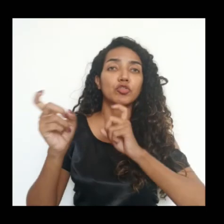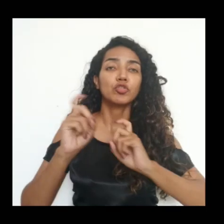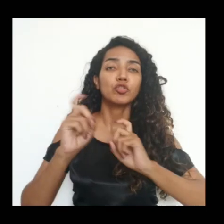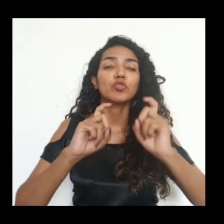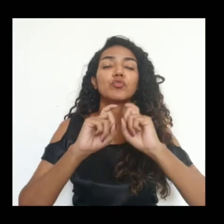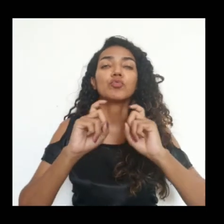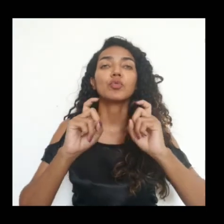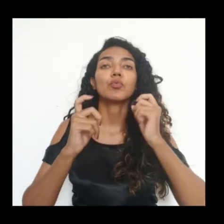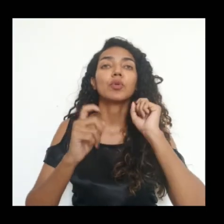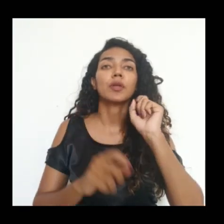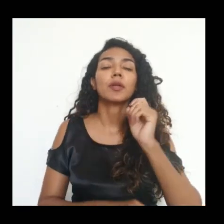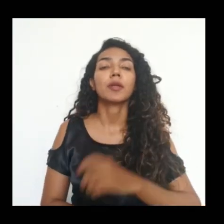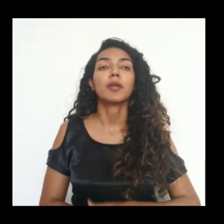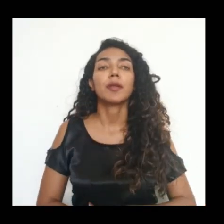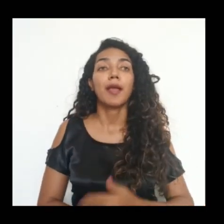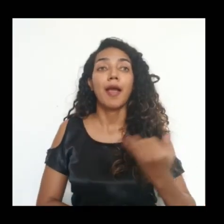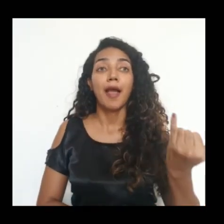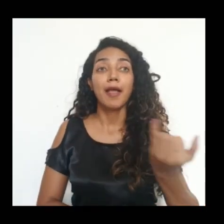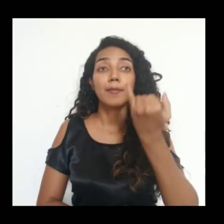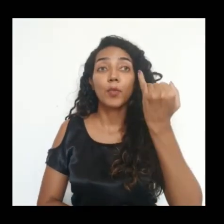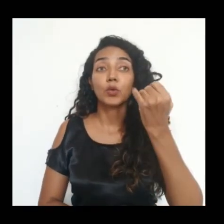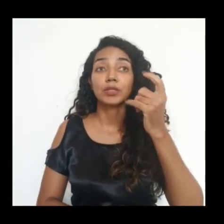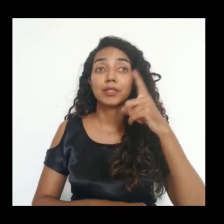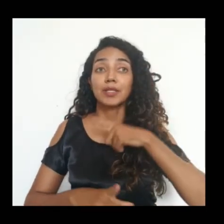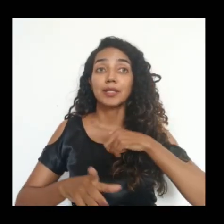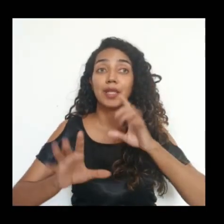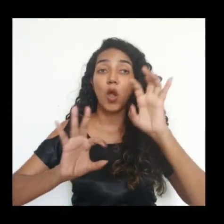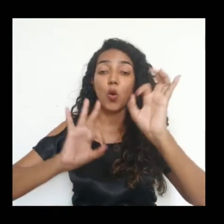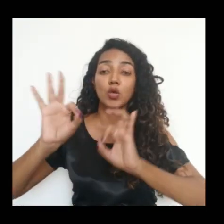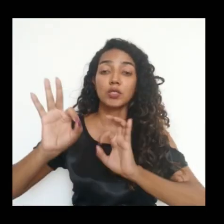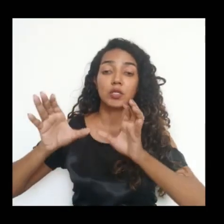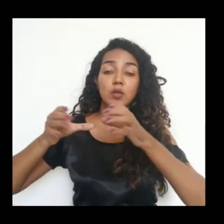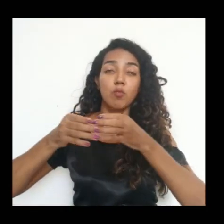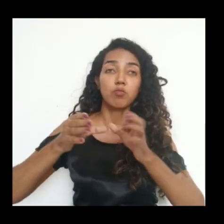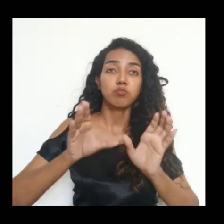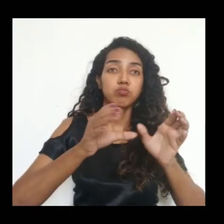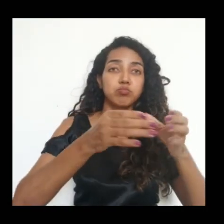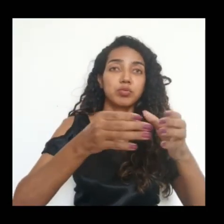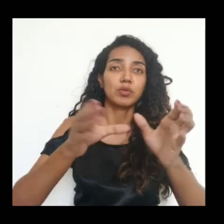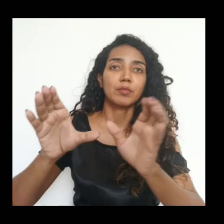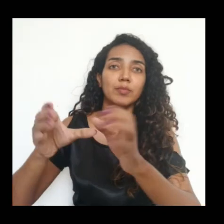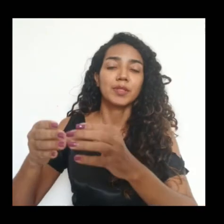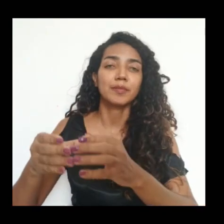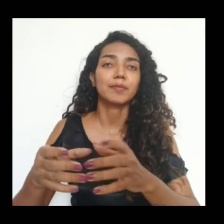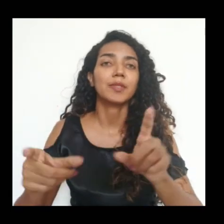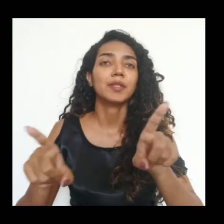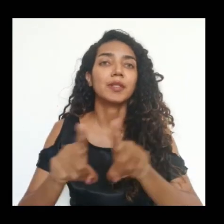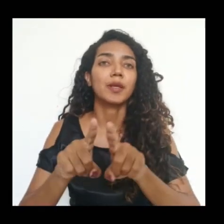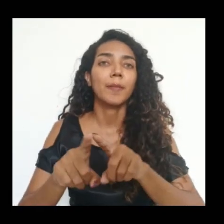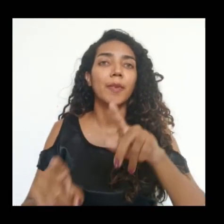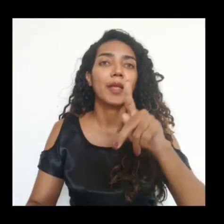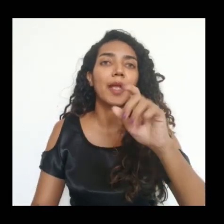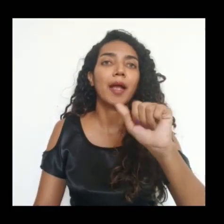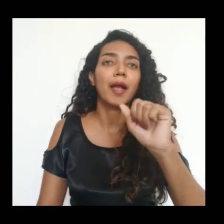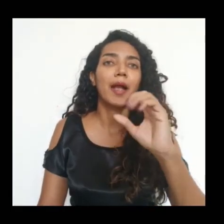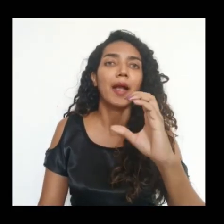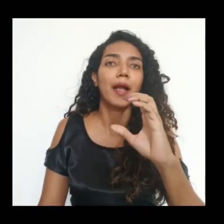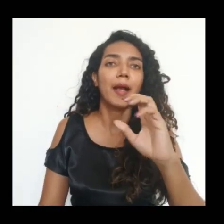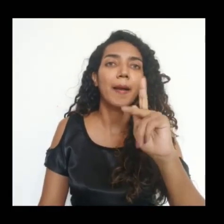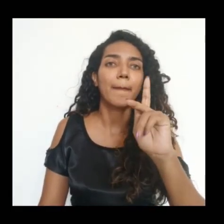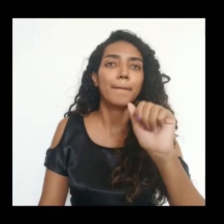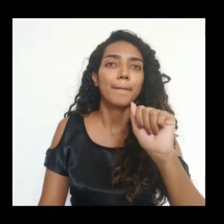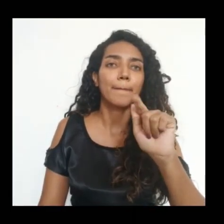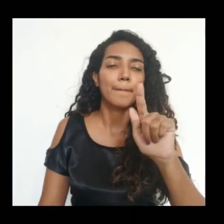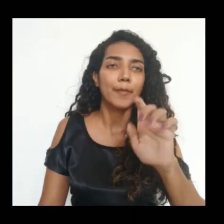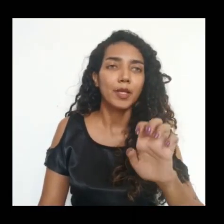importância de estruturar o sistema em pacotes, a cláusula package, que é usada para definir um pacote, como é que eu importo esses